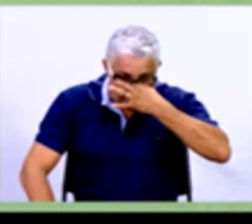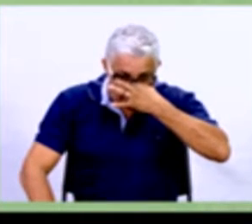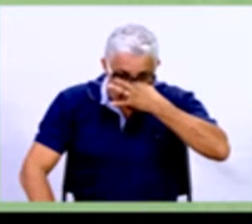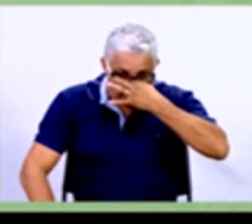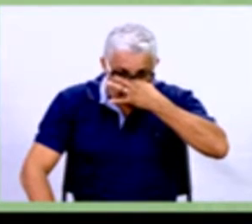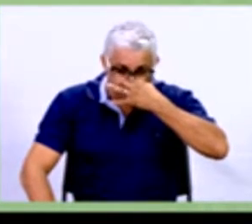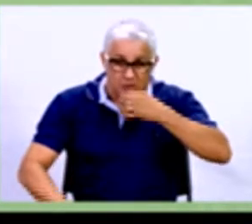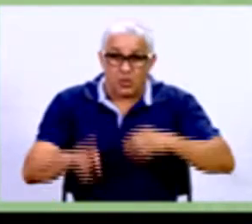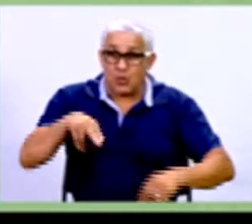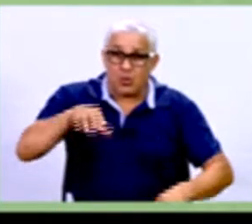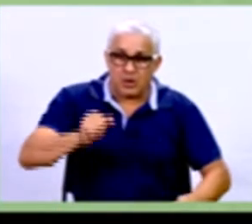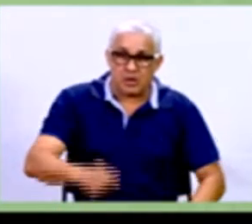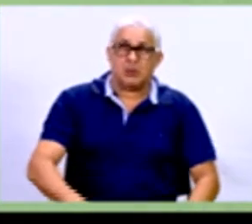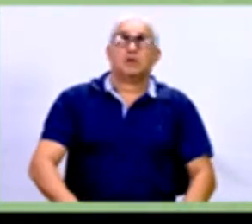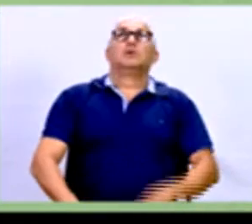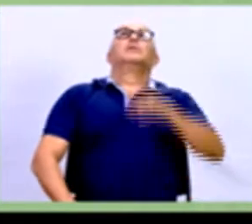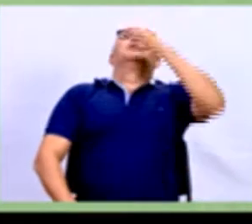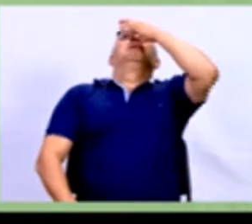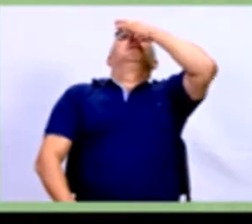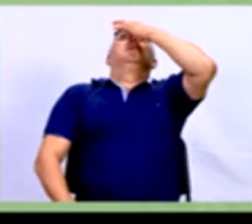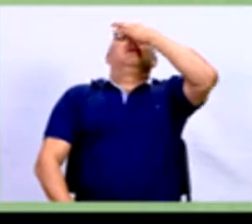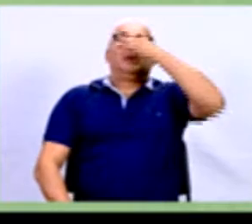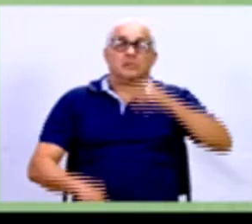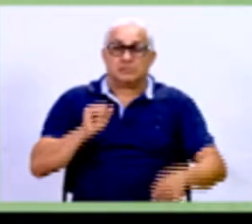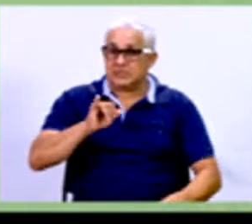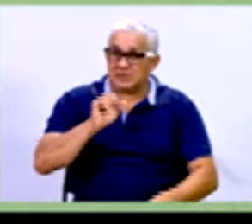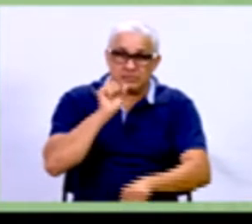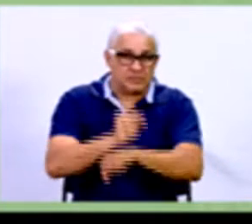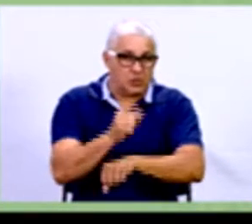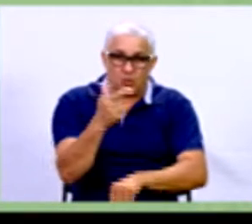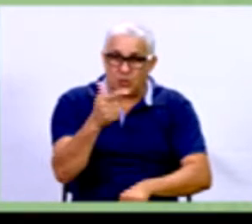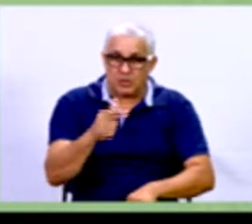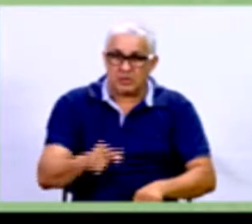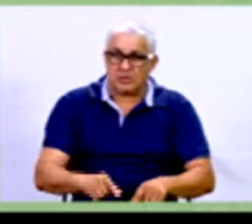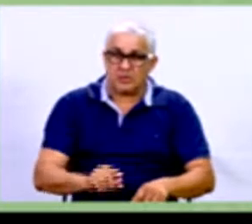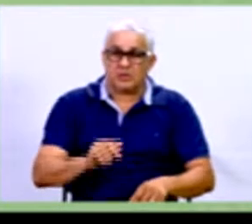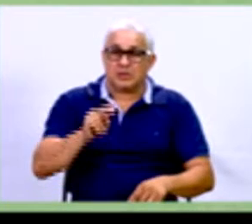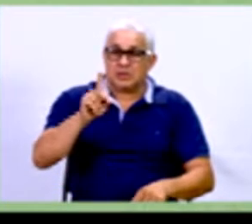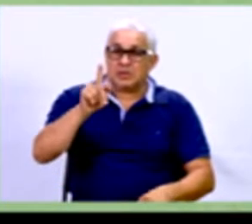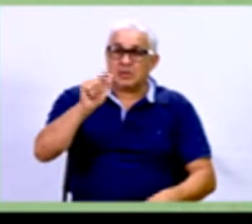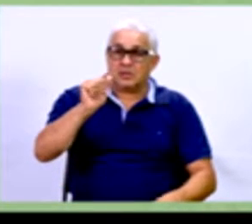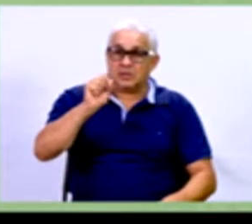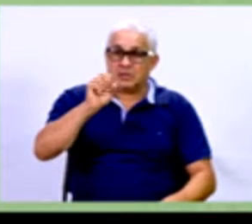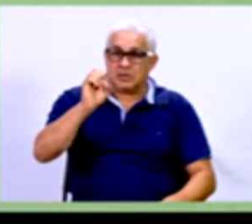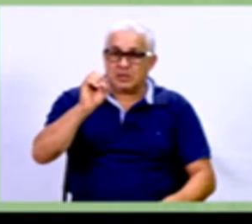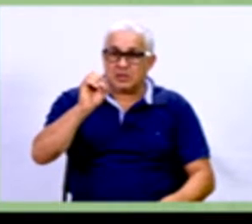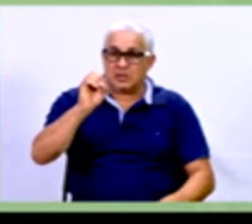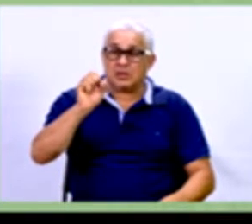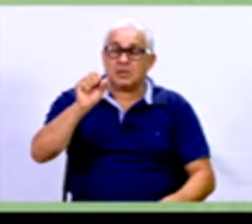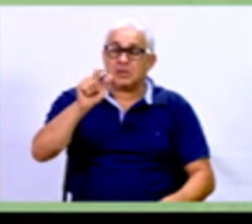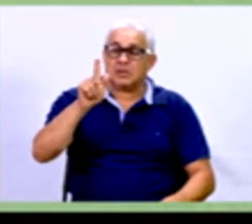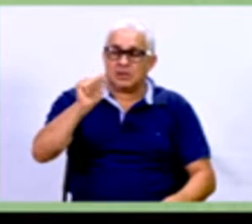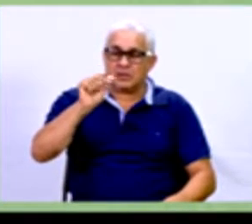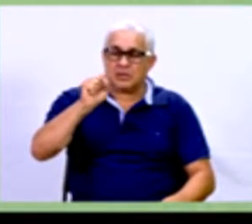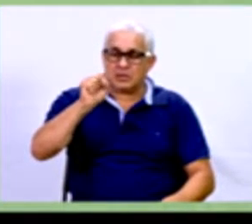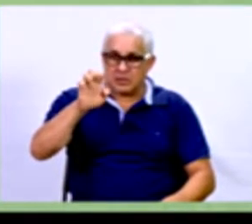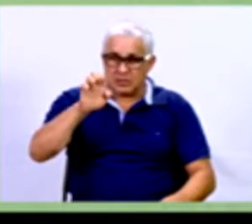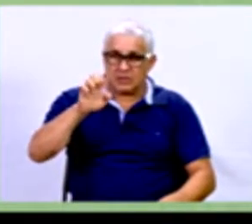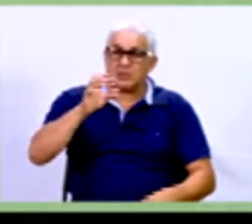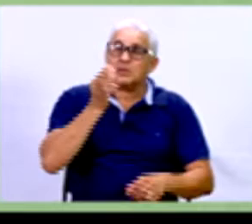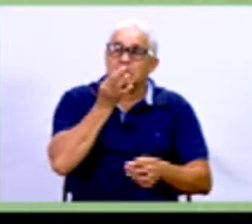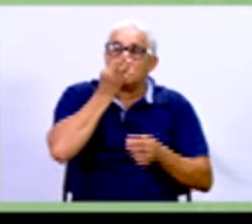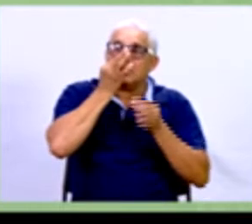está fazendo. Caso a hemorragia não ceda, coloque um tampão de gaze dentro da narina e um pano ou toalha fria sobre o nariz.